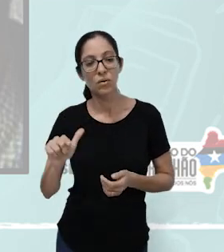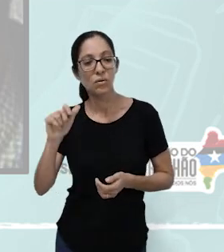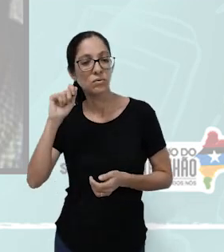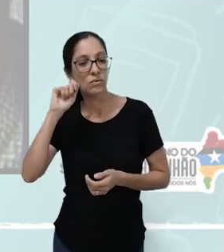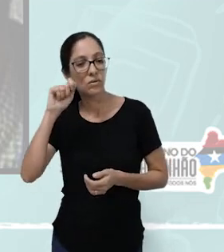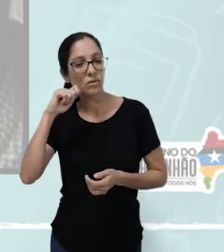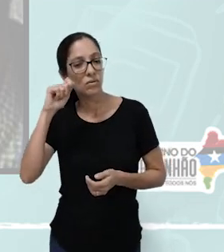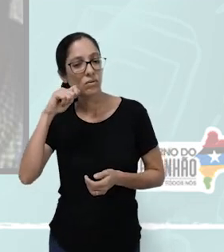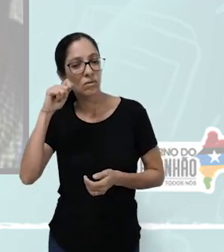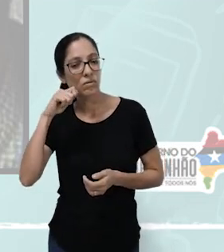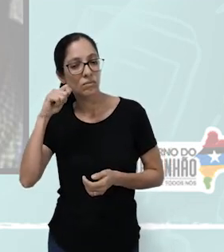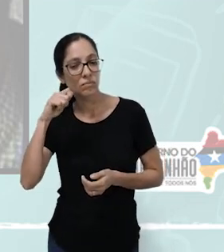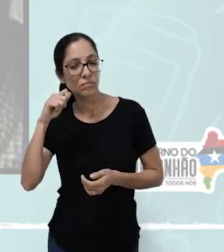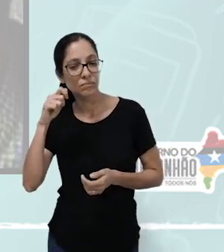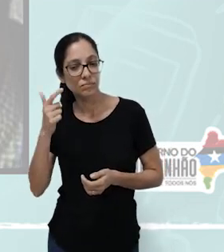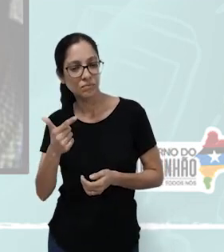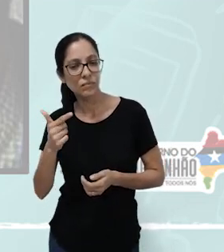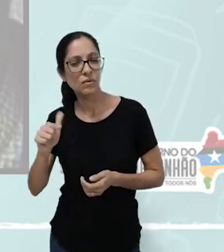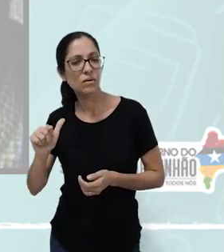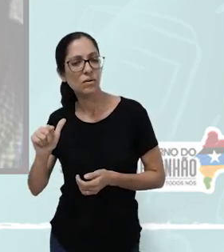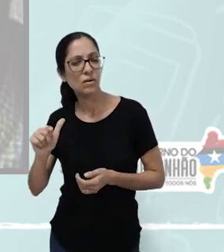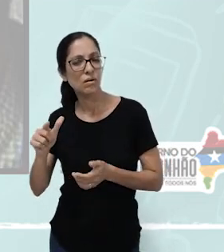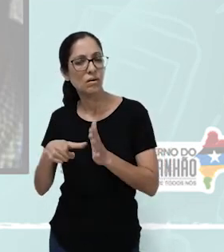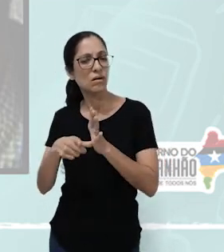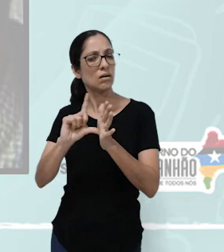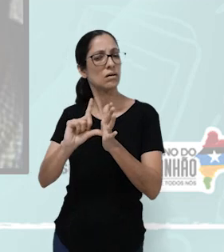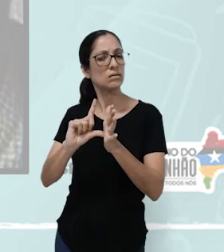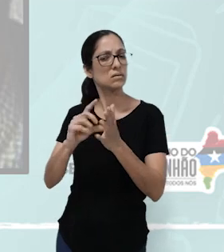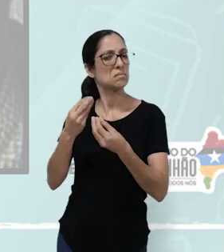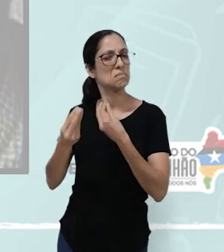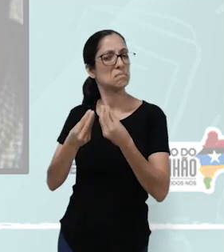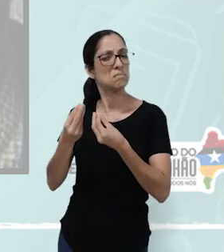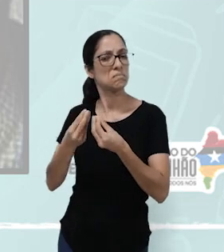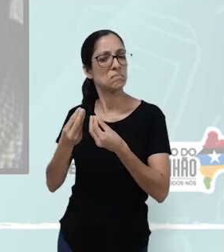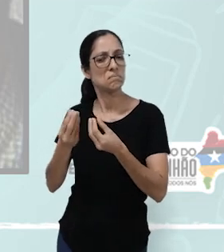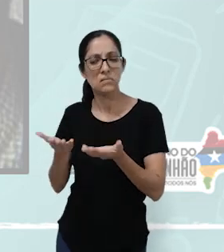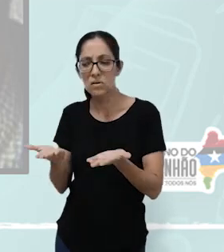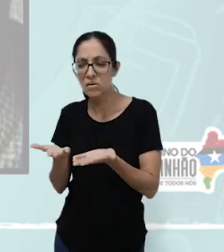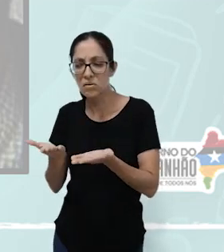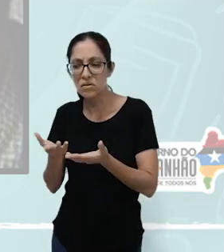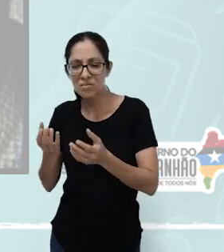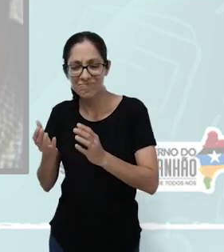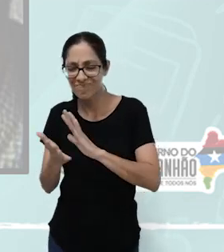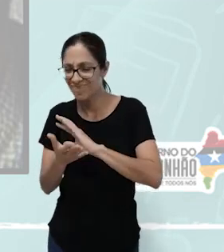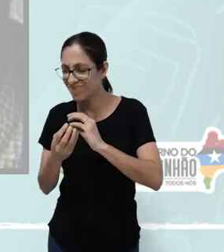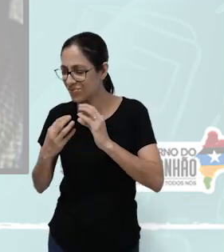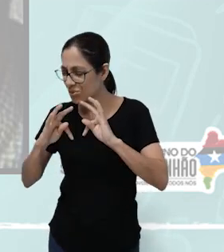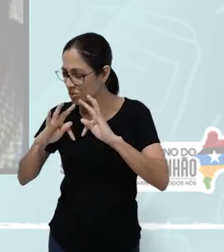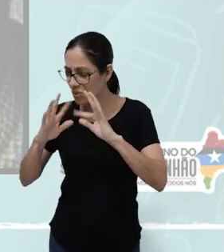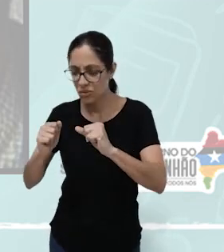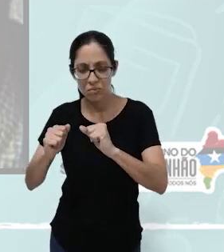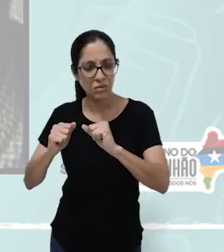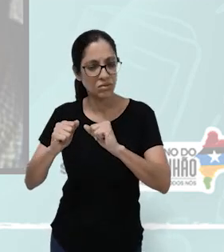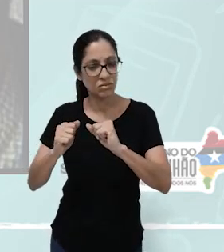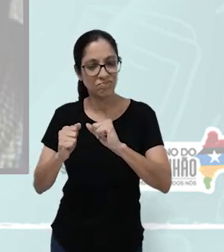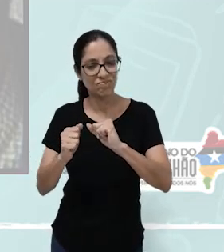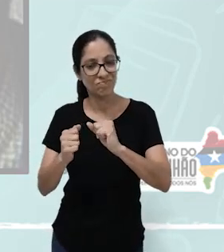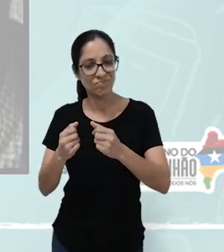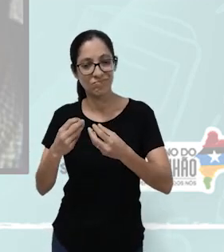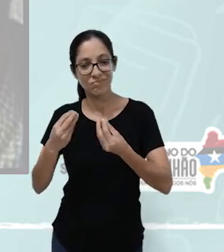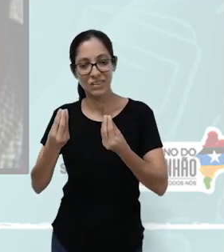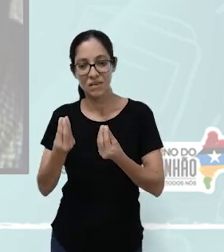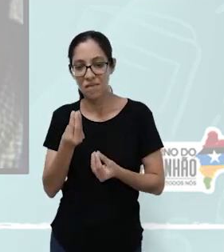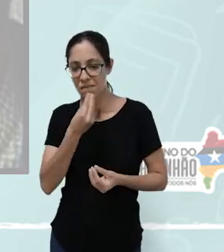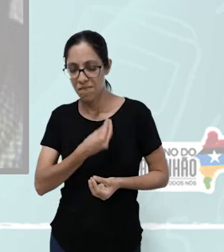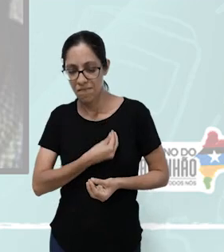CSI. Tá aqui, olha como ele era, olha como ele ficou. Totalmente destruído por conta das drogas. Isso é o